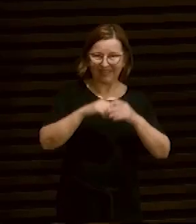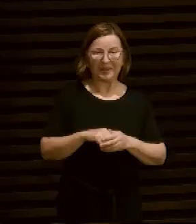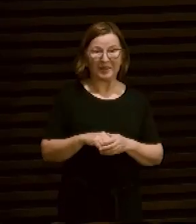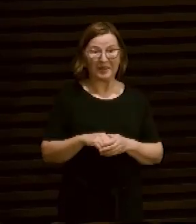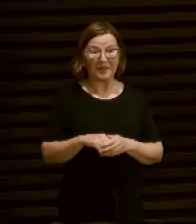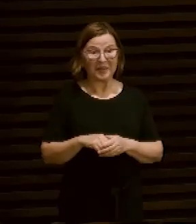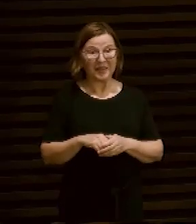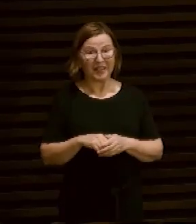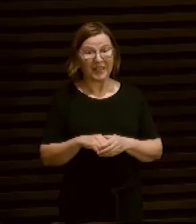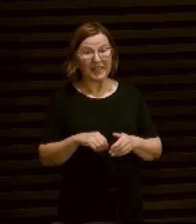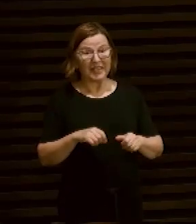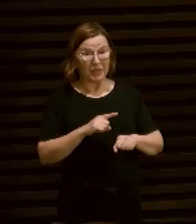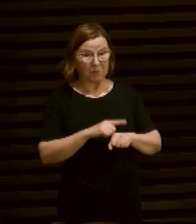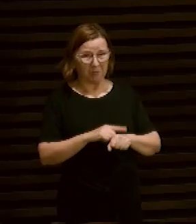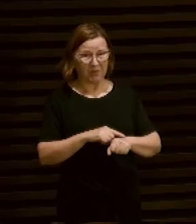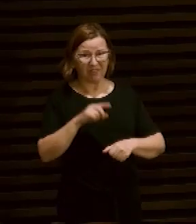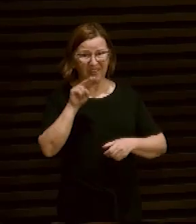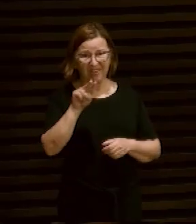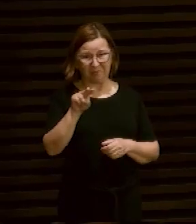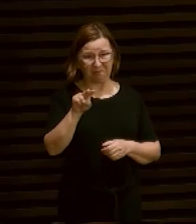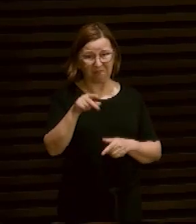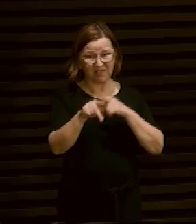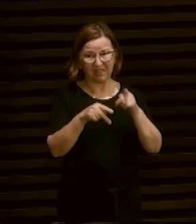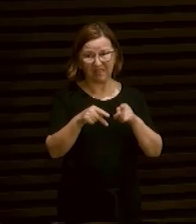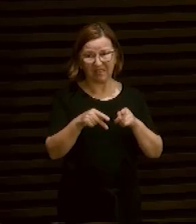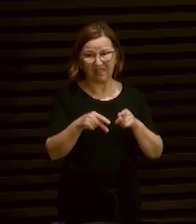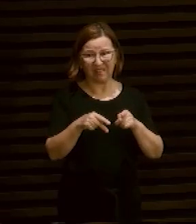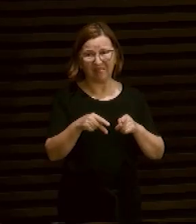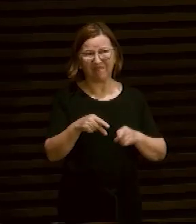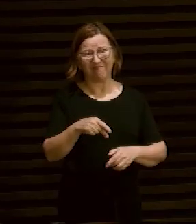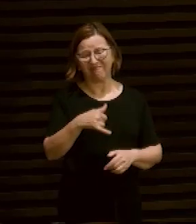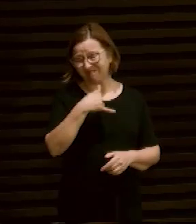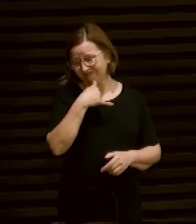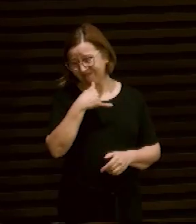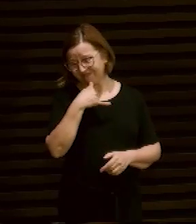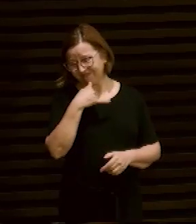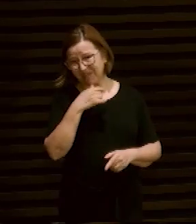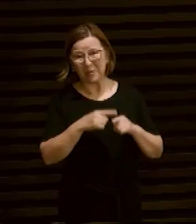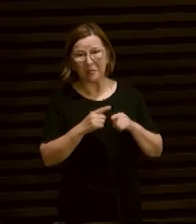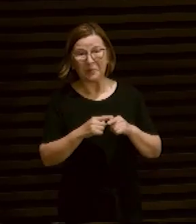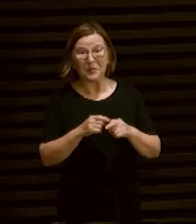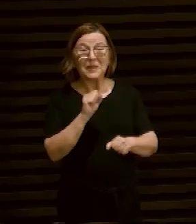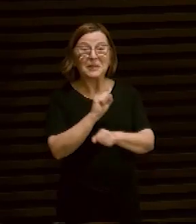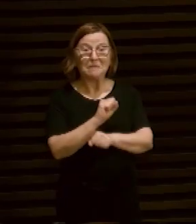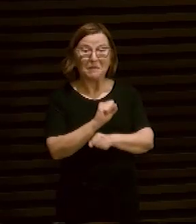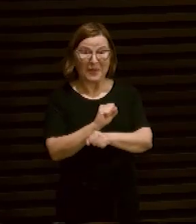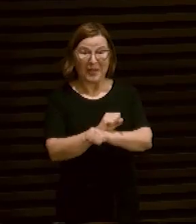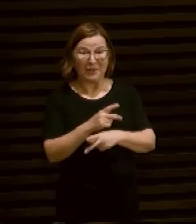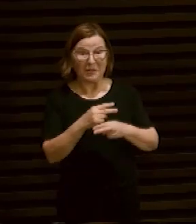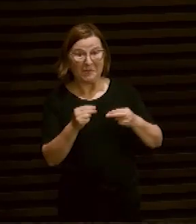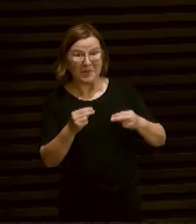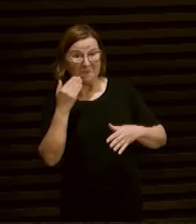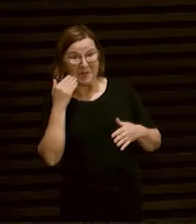para você, eu me decepciono. Porque eu tenho expectativas a seu respeito. E você não é